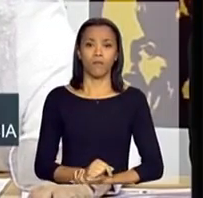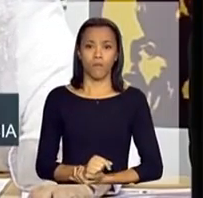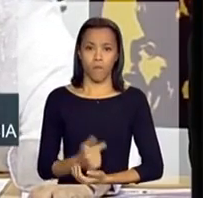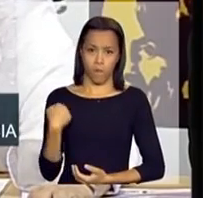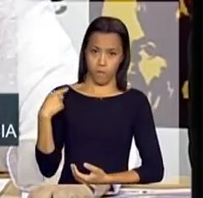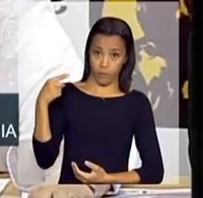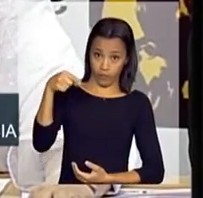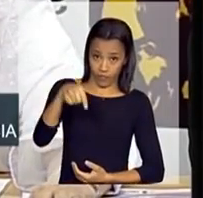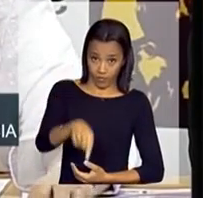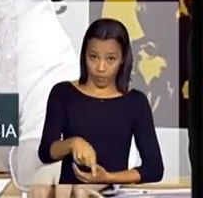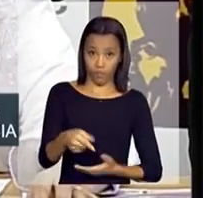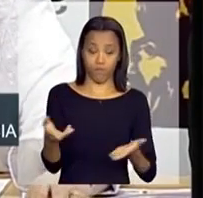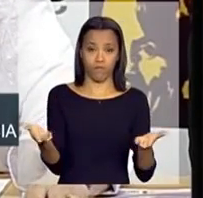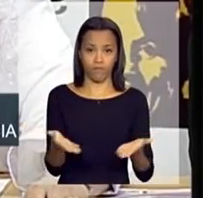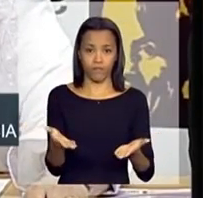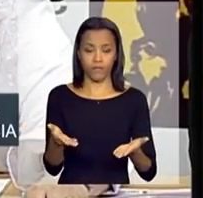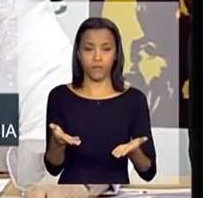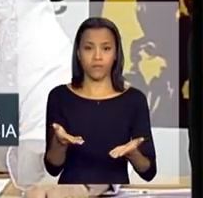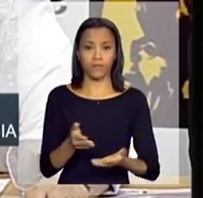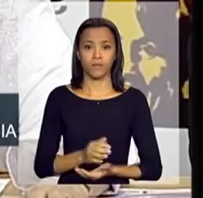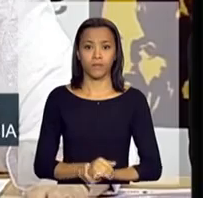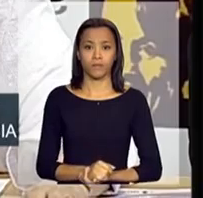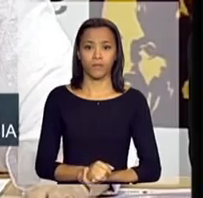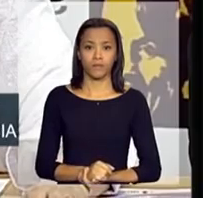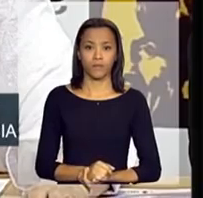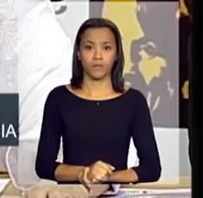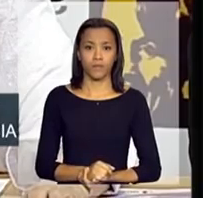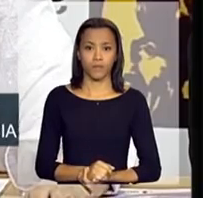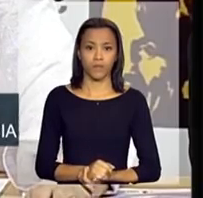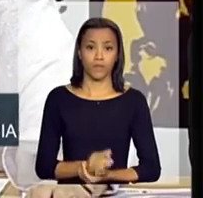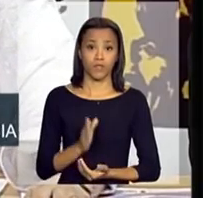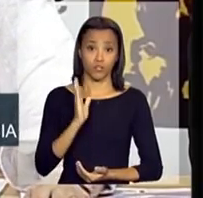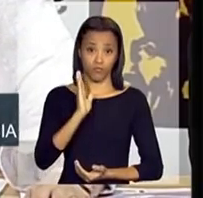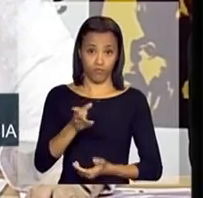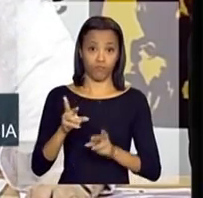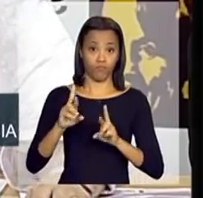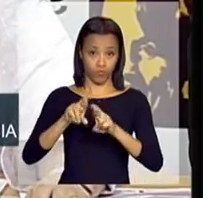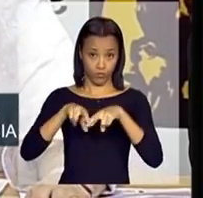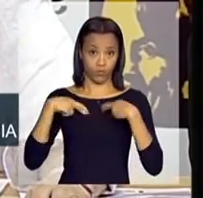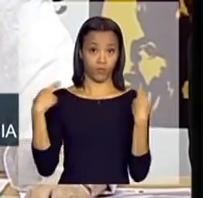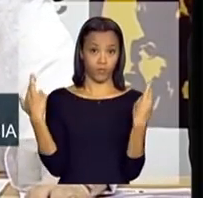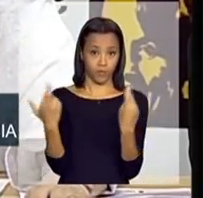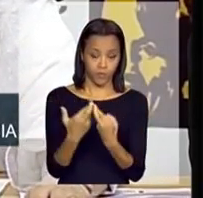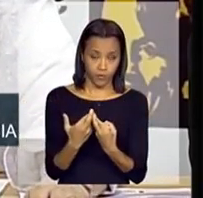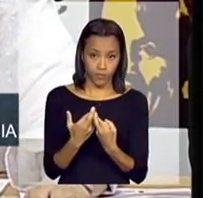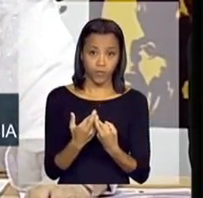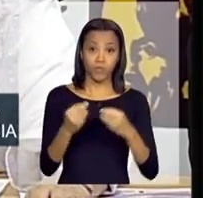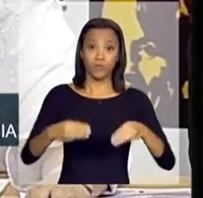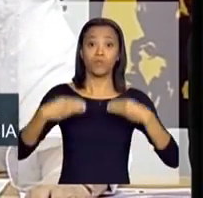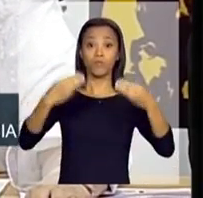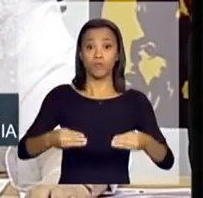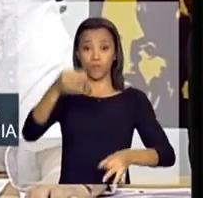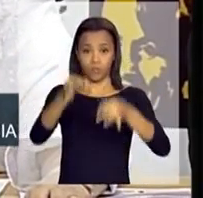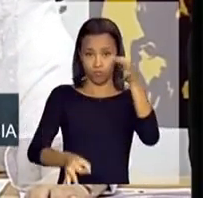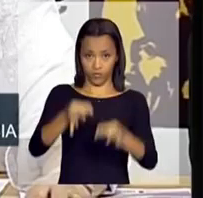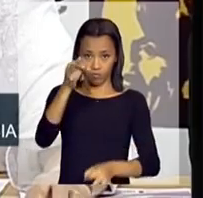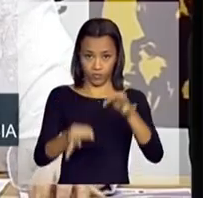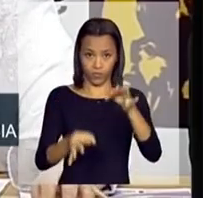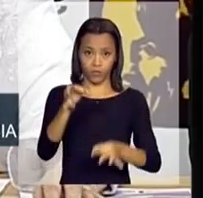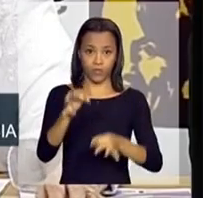agora de uma sessão no Ministério da Justiça, no Salão Negro,